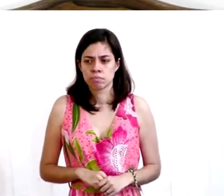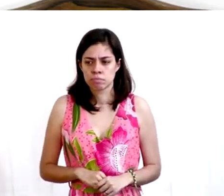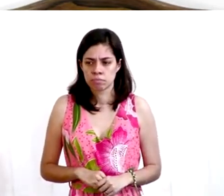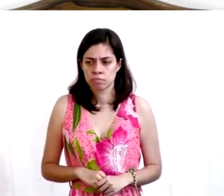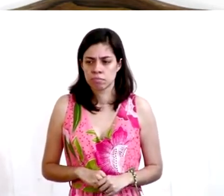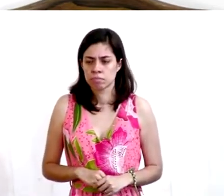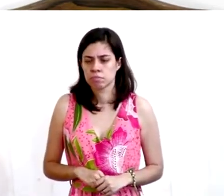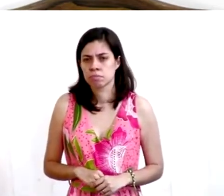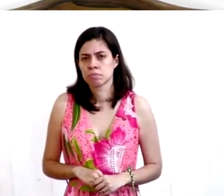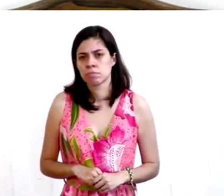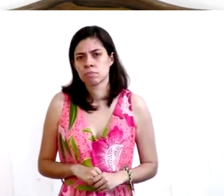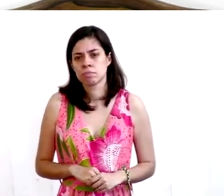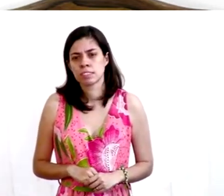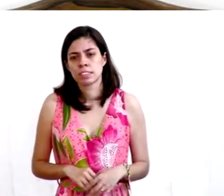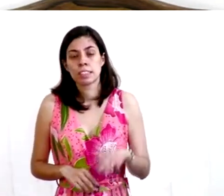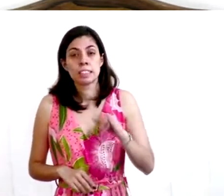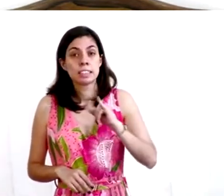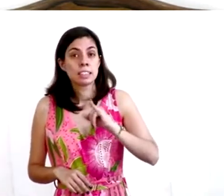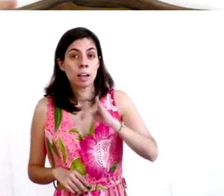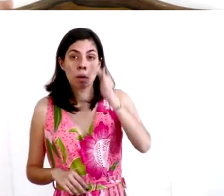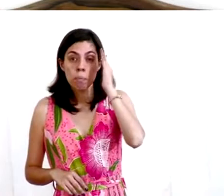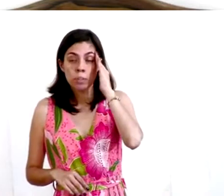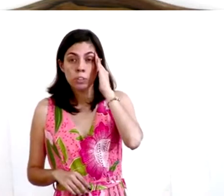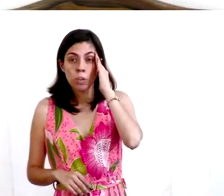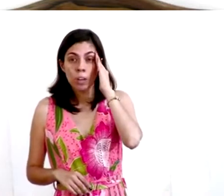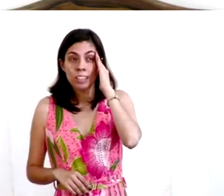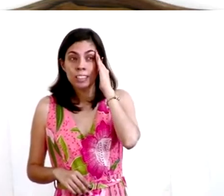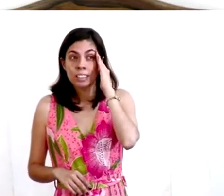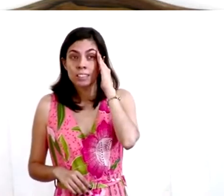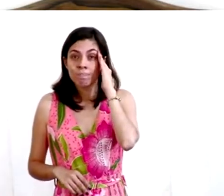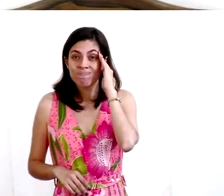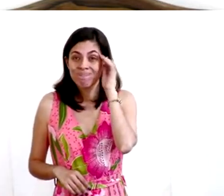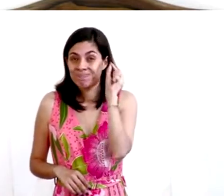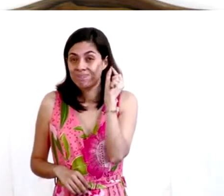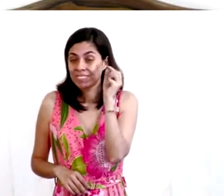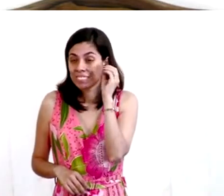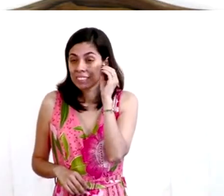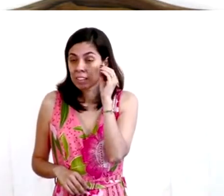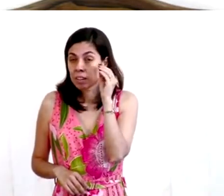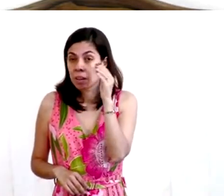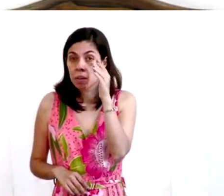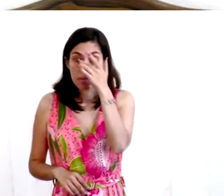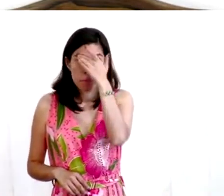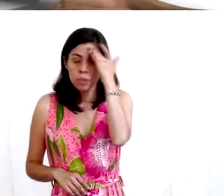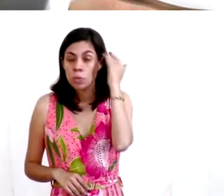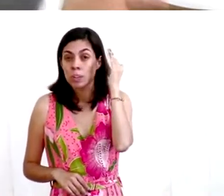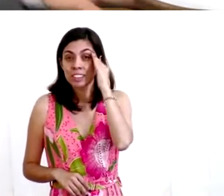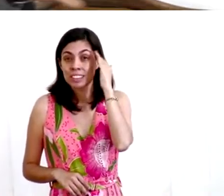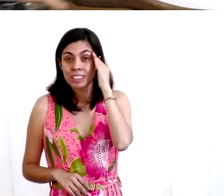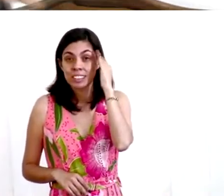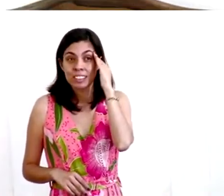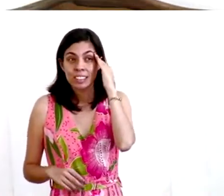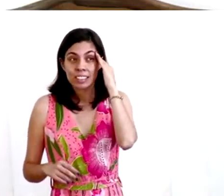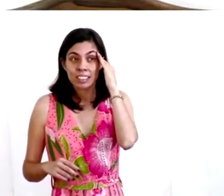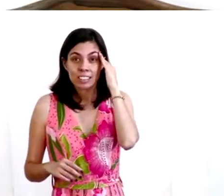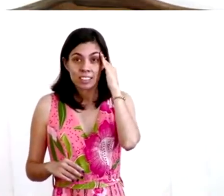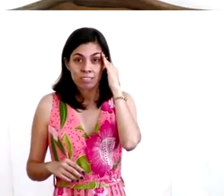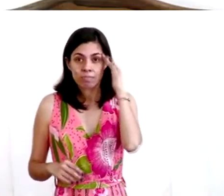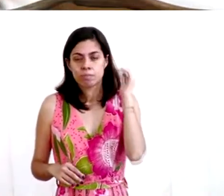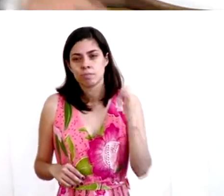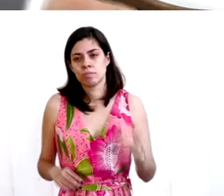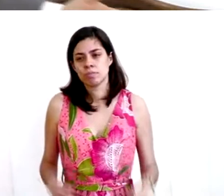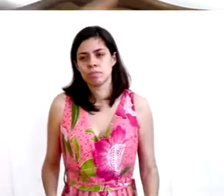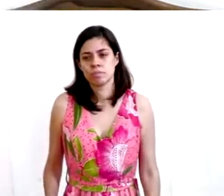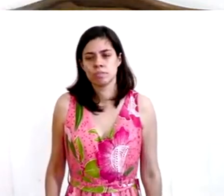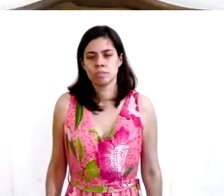quanto mais alguém compreende a majestade dele, quanto mais alguém compreende o seu poder, quanto mais